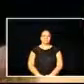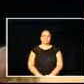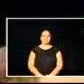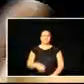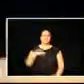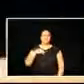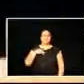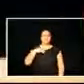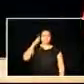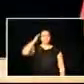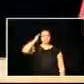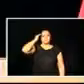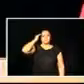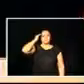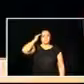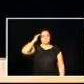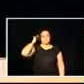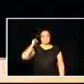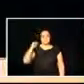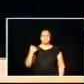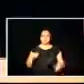seria interessante também.